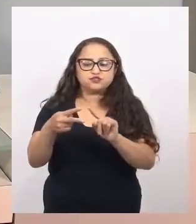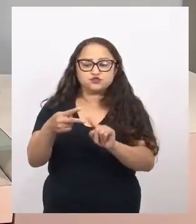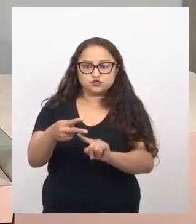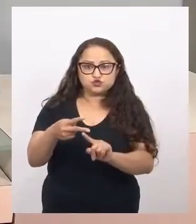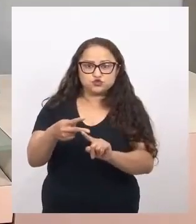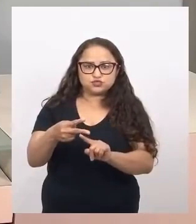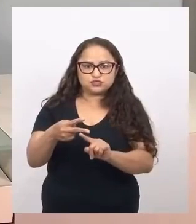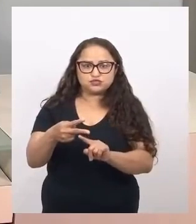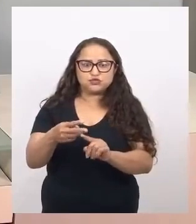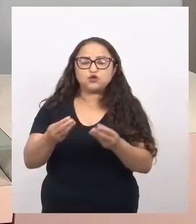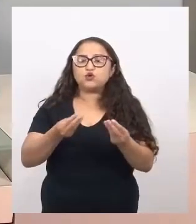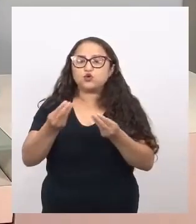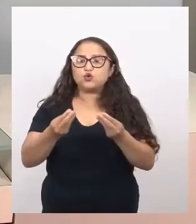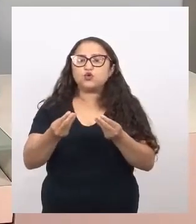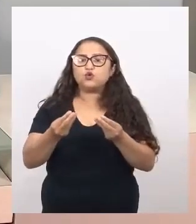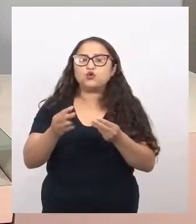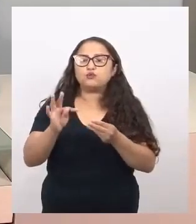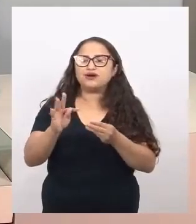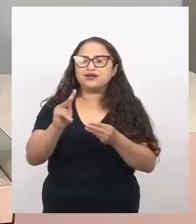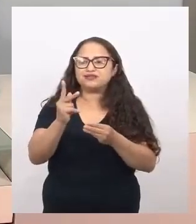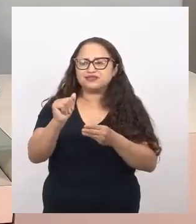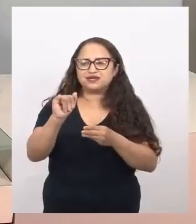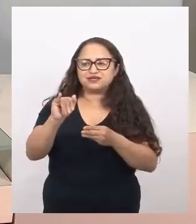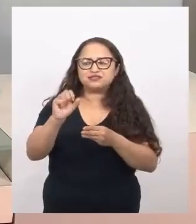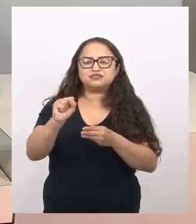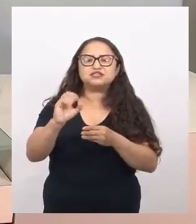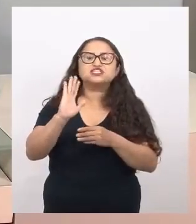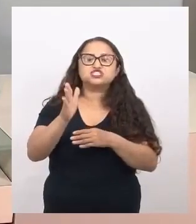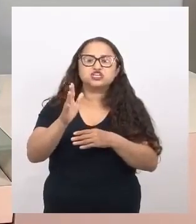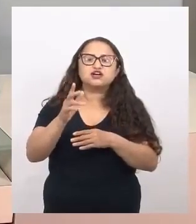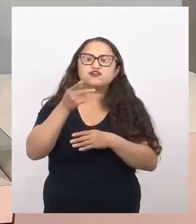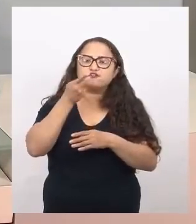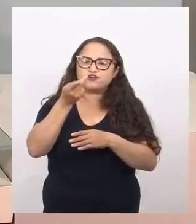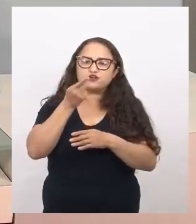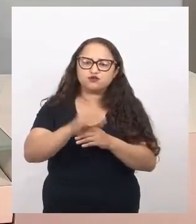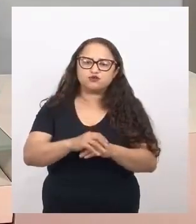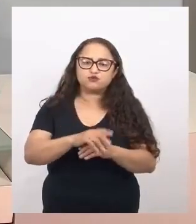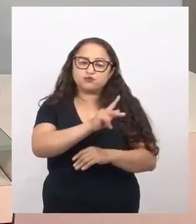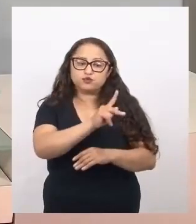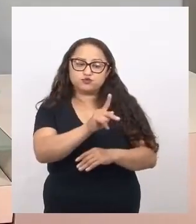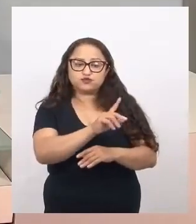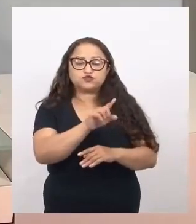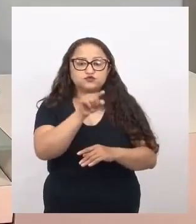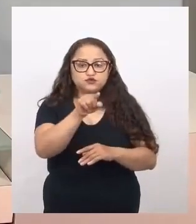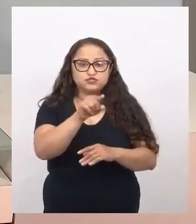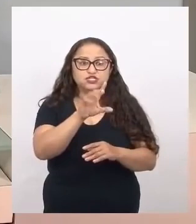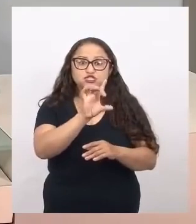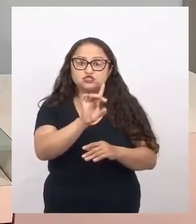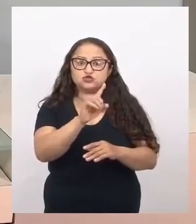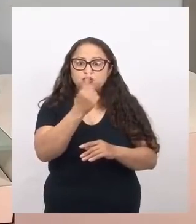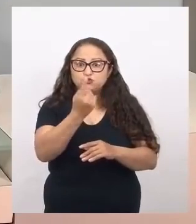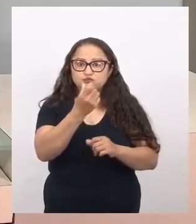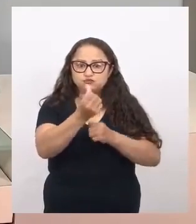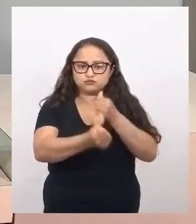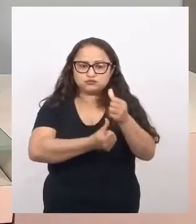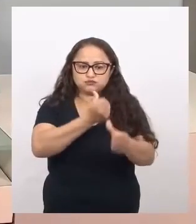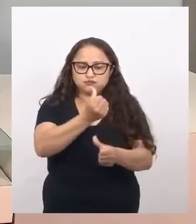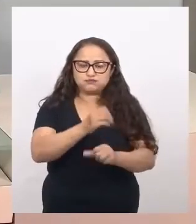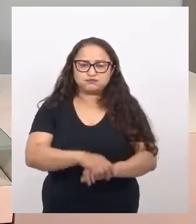semestres. Como a Thaís falou, o sistema vai lançar um alerta. Professor, você selecionou um semestre e não selecionou o